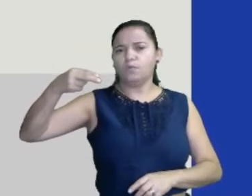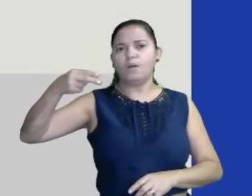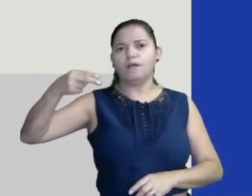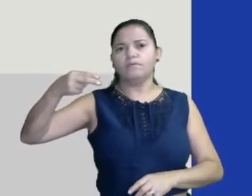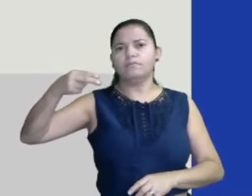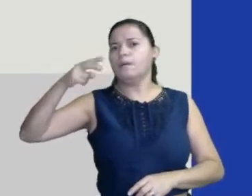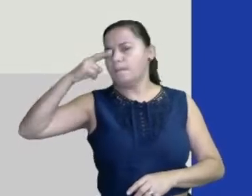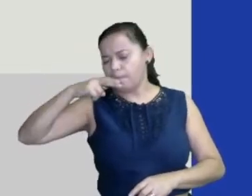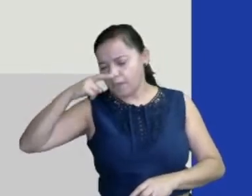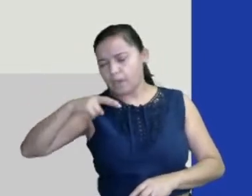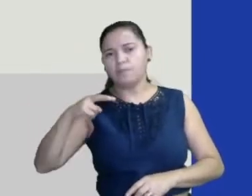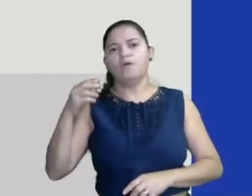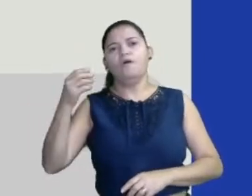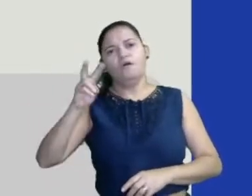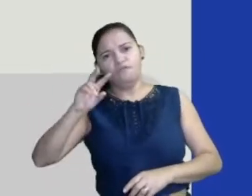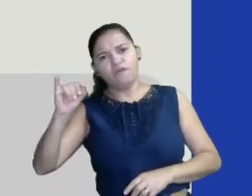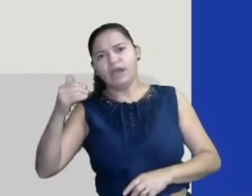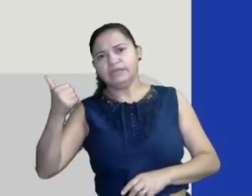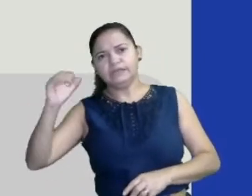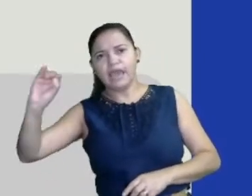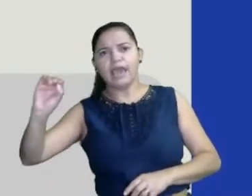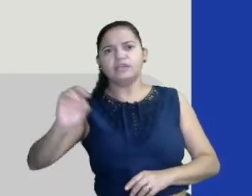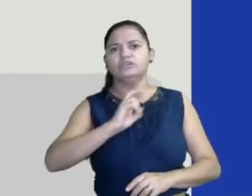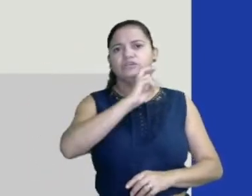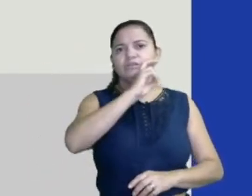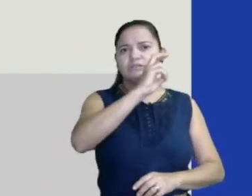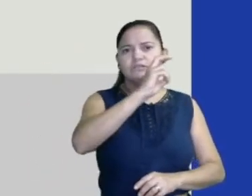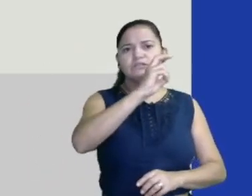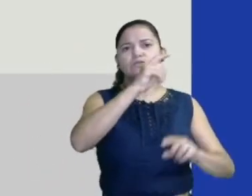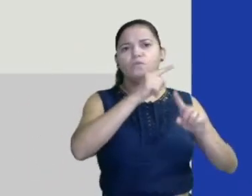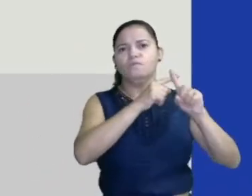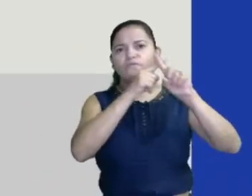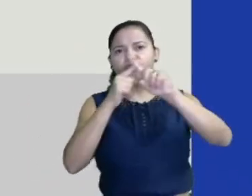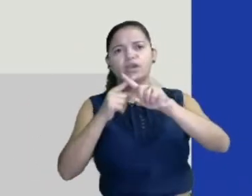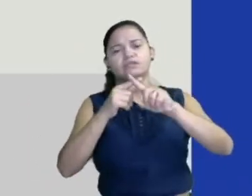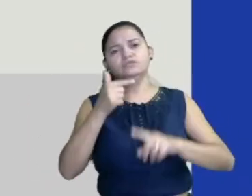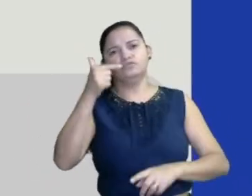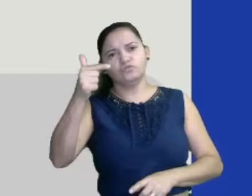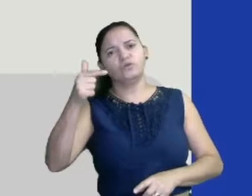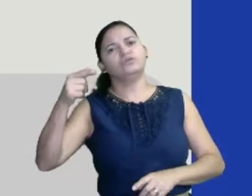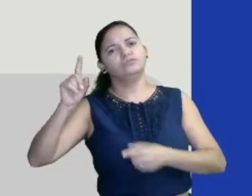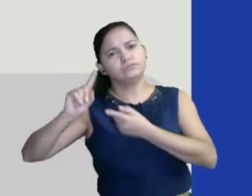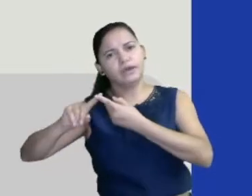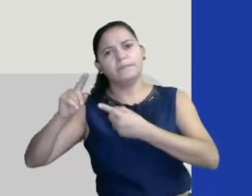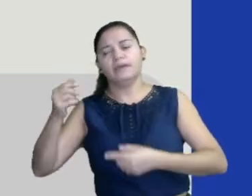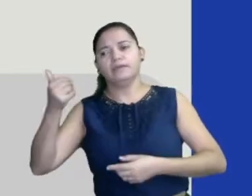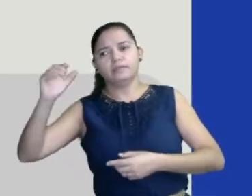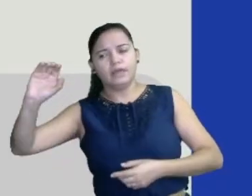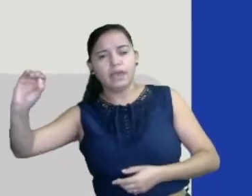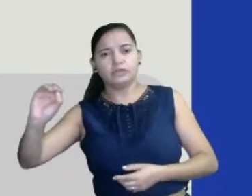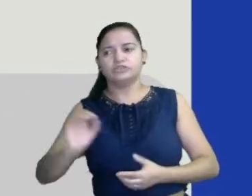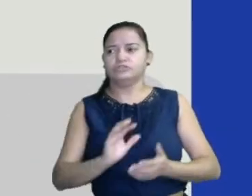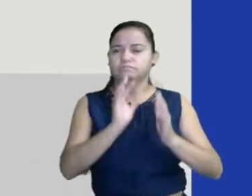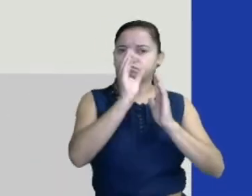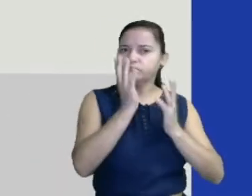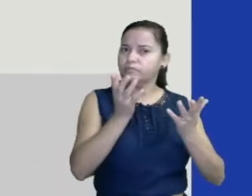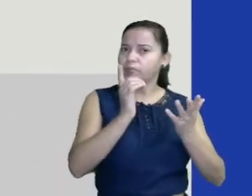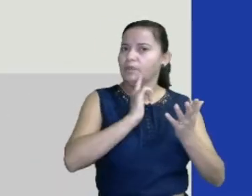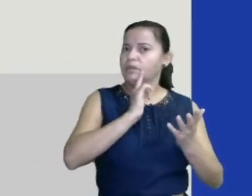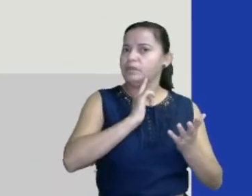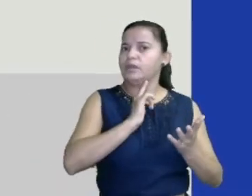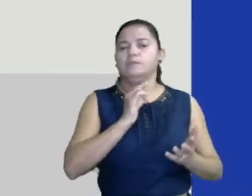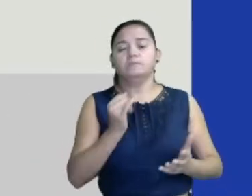vezes número 5 vai ser 10 e 5 vezes o número dois também vai ser 10 então a propriedade comutativa